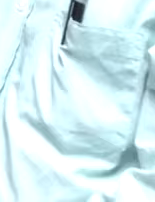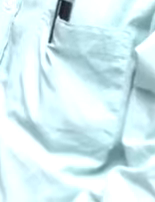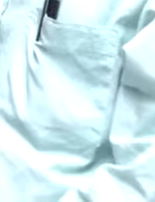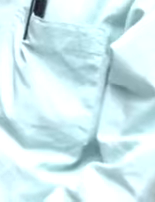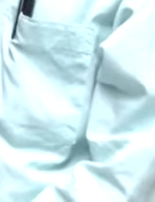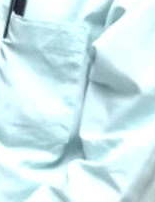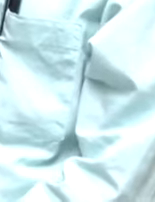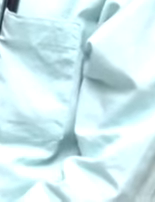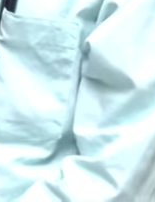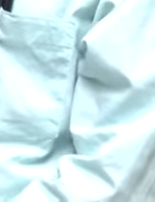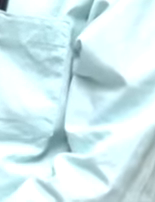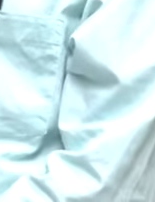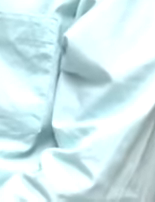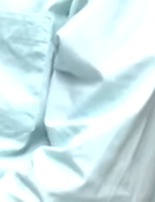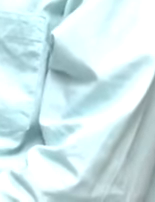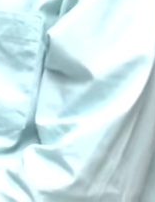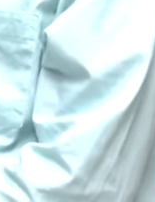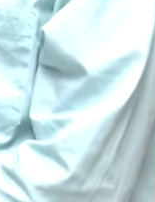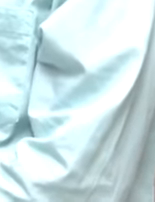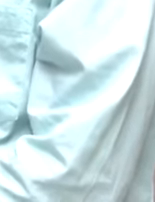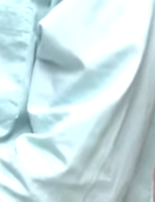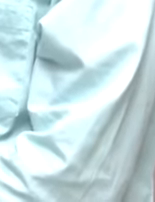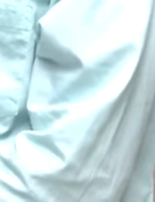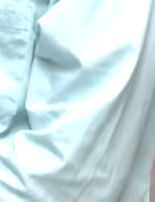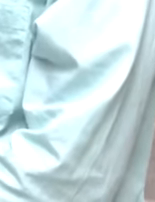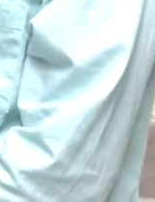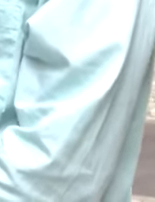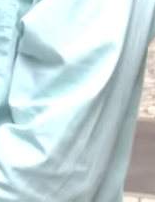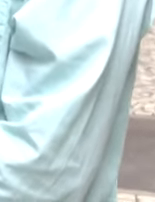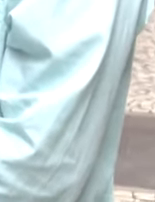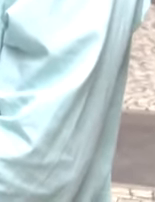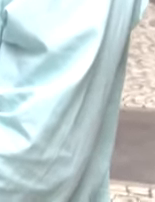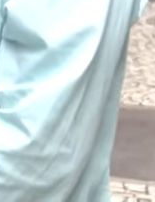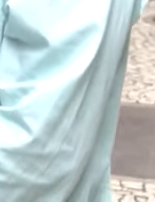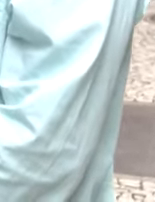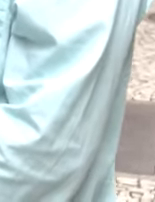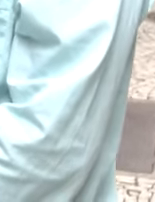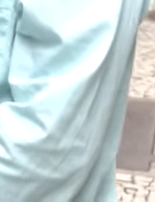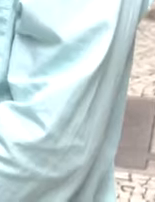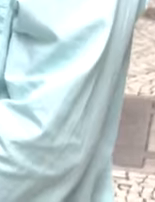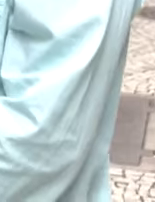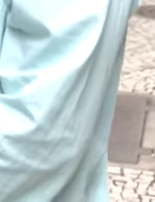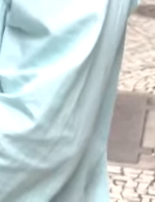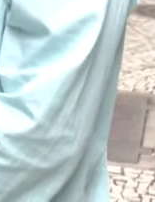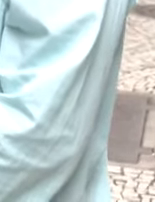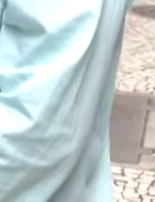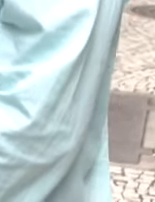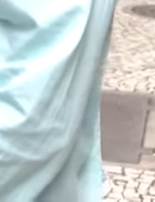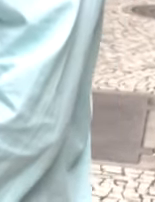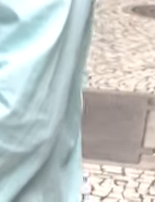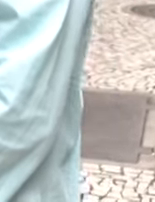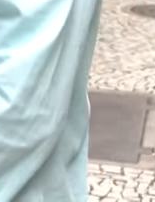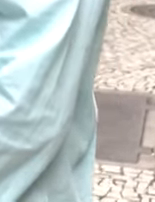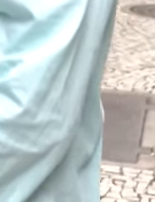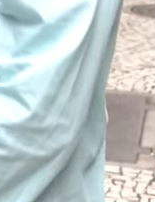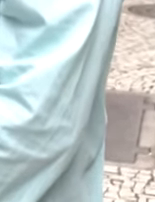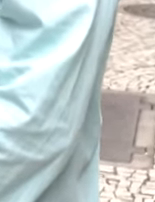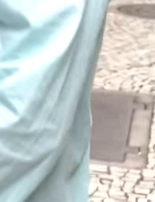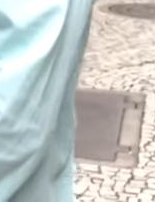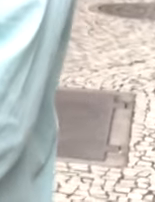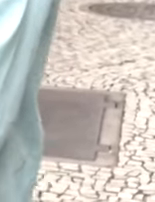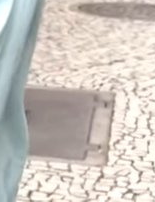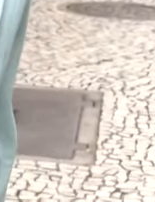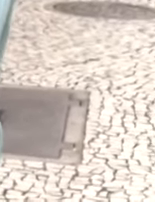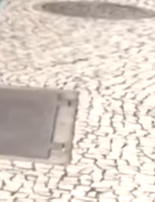dessa doação? Como faz para chegar até o Hemorrio? Onde conseguimos encontrar o Hemorrio também?